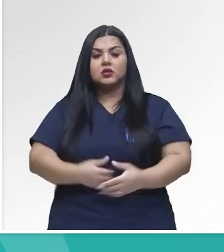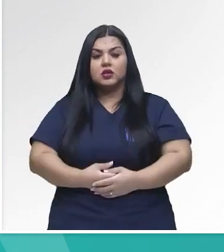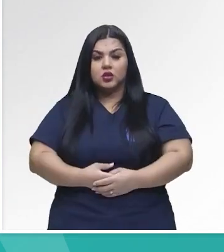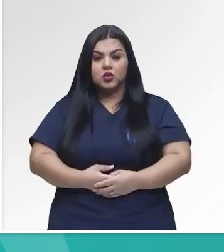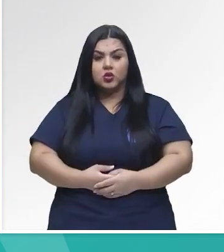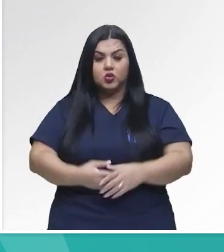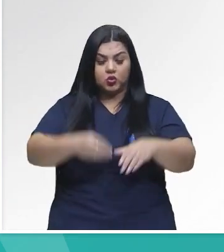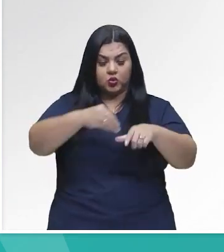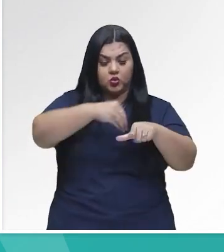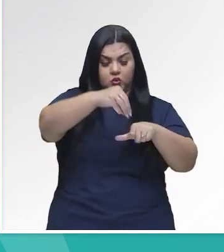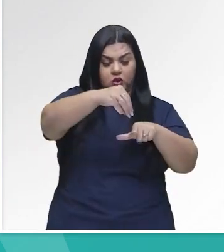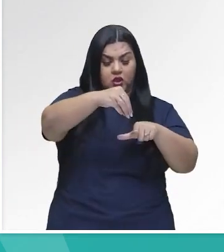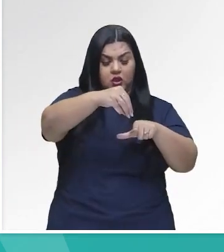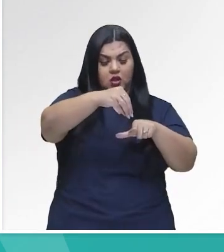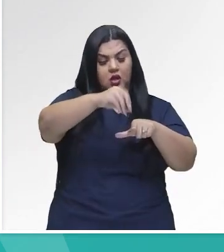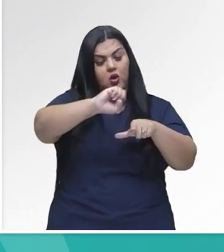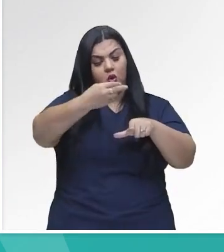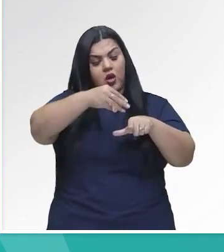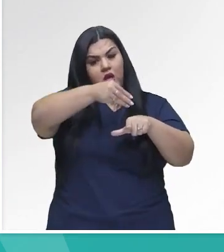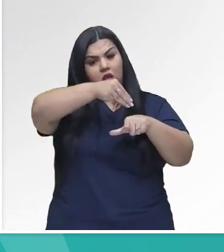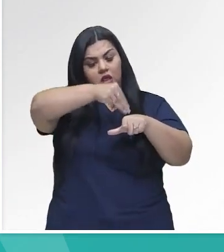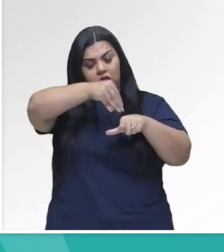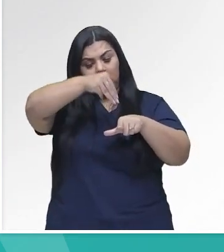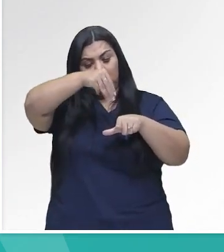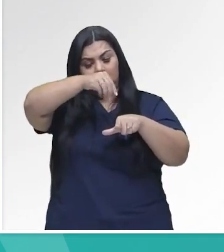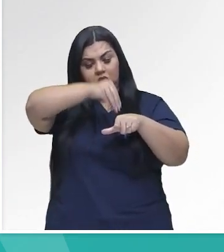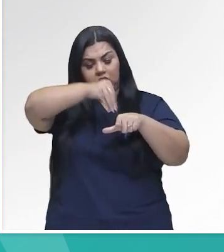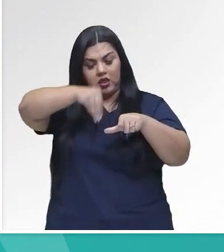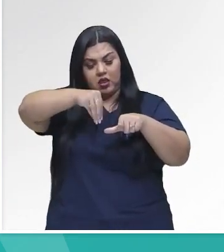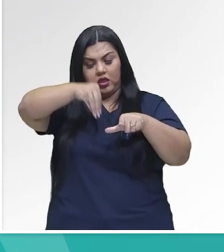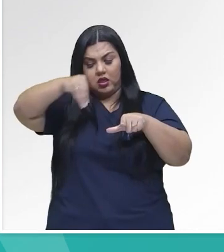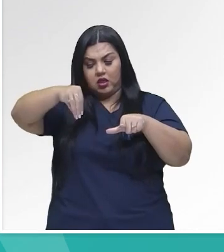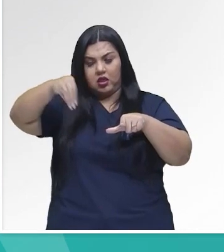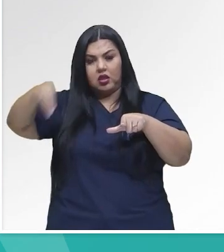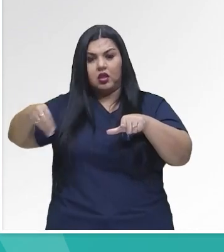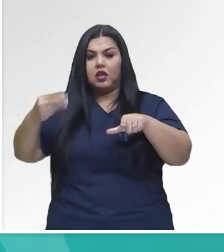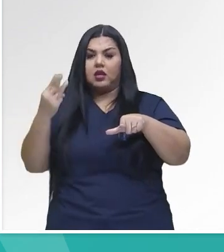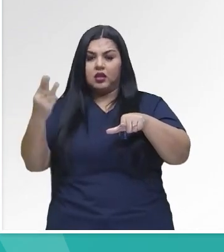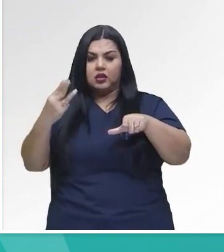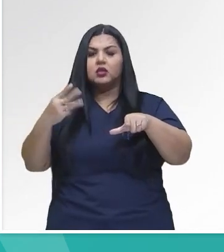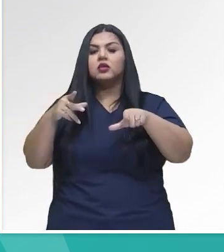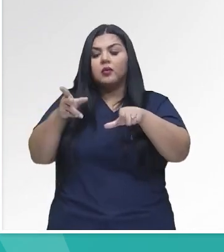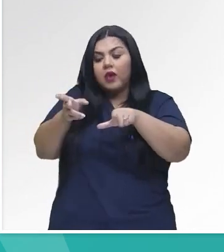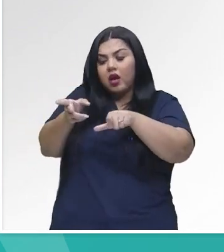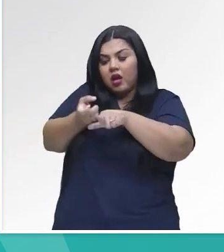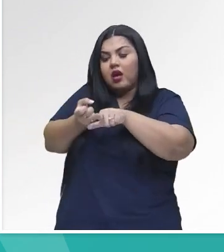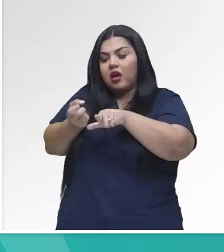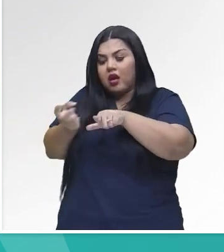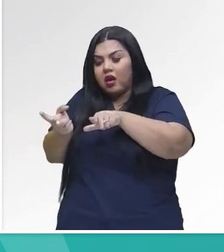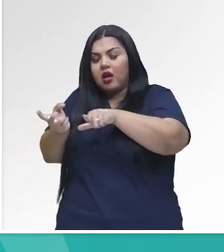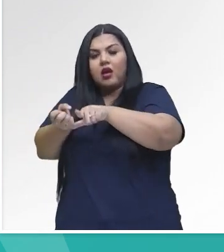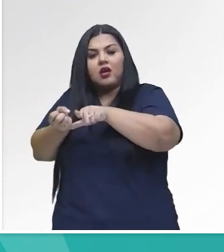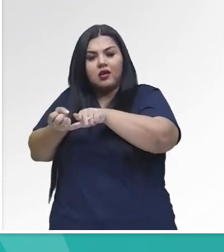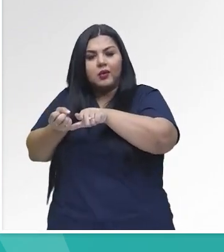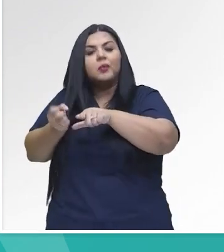acima, formando um L, certo? E ele também faz a captura em L e ele